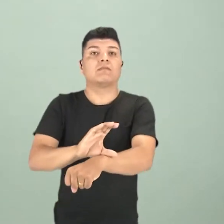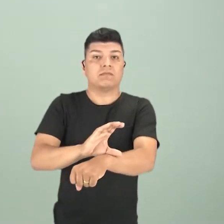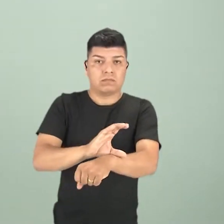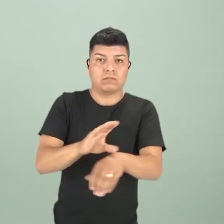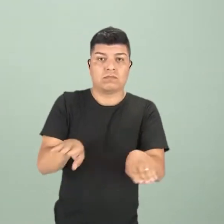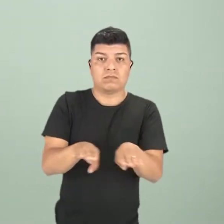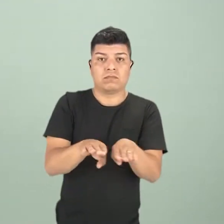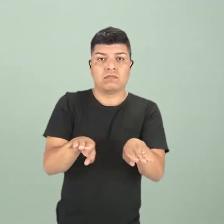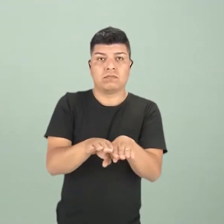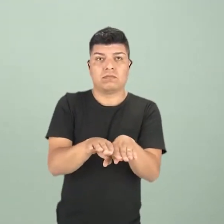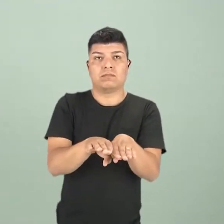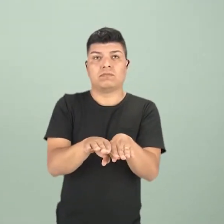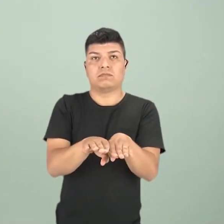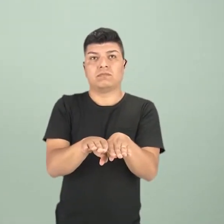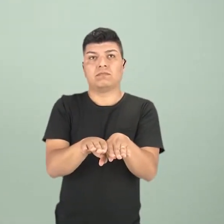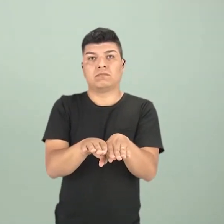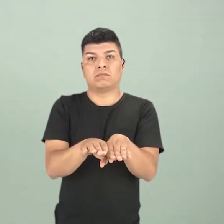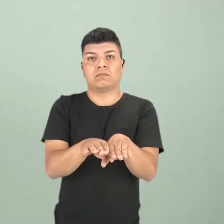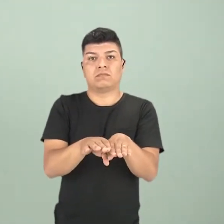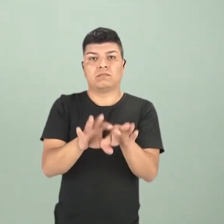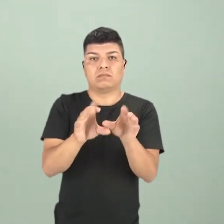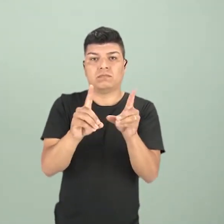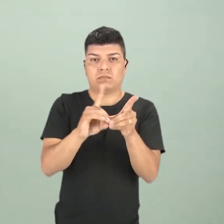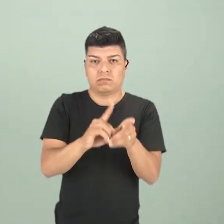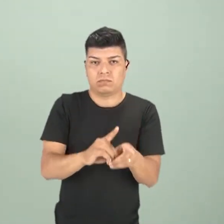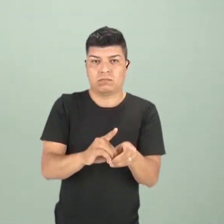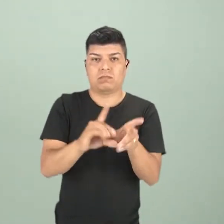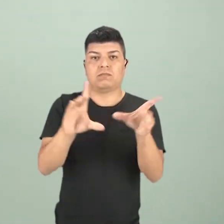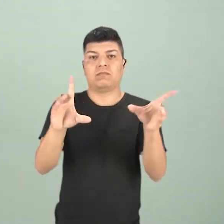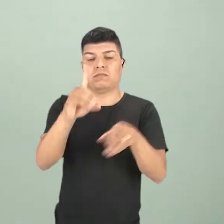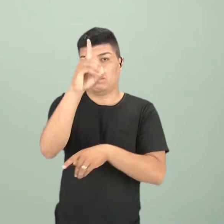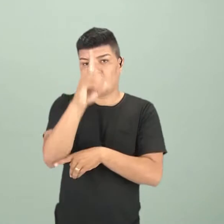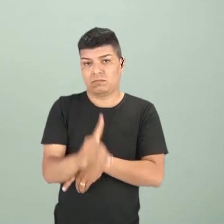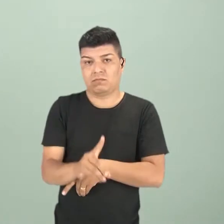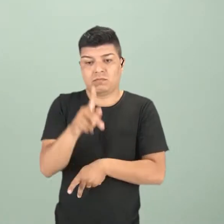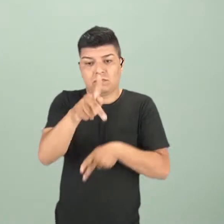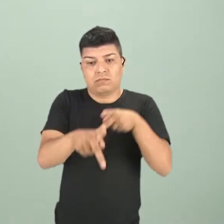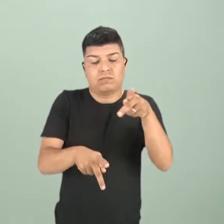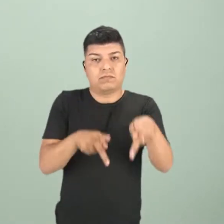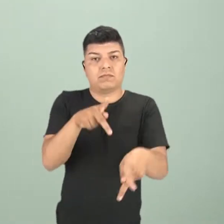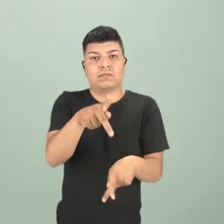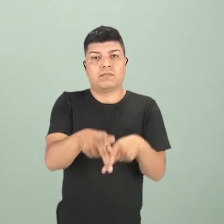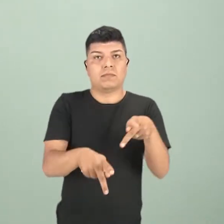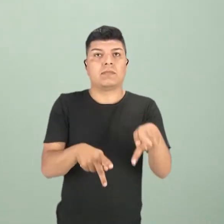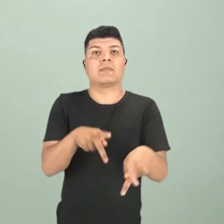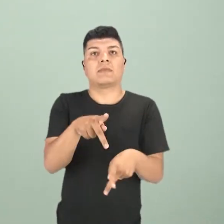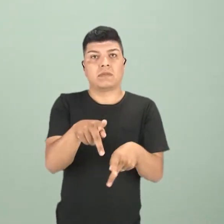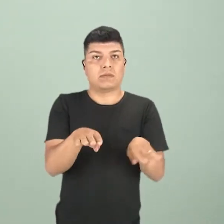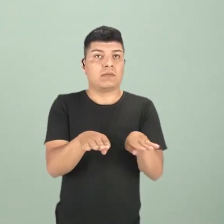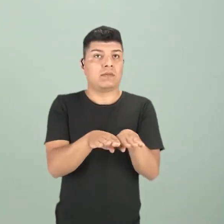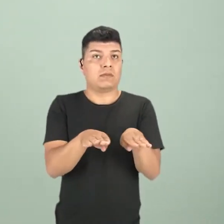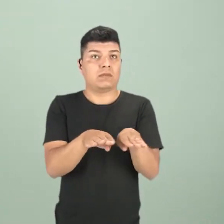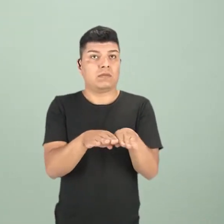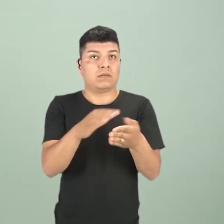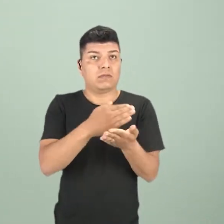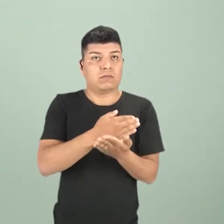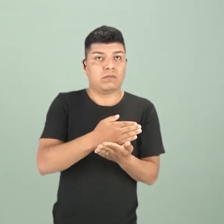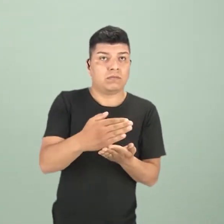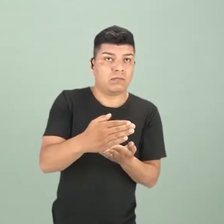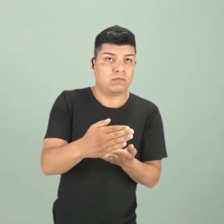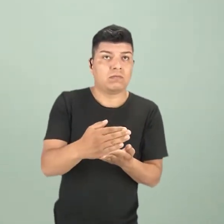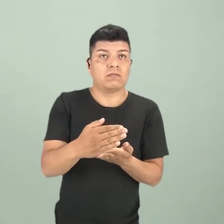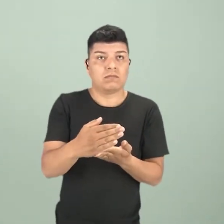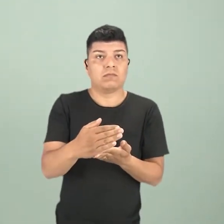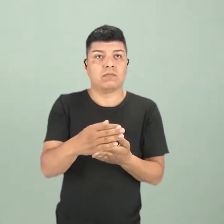ramo assim da democracia, dos direitos do povo, né? Que já começou a criar